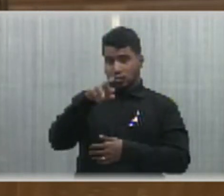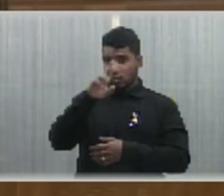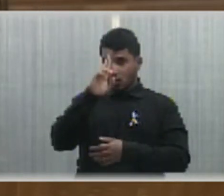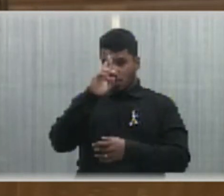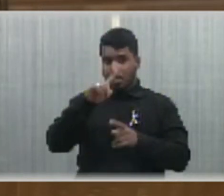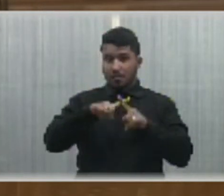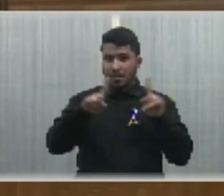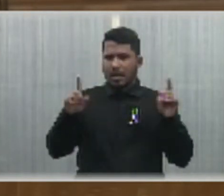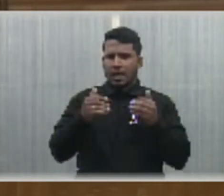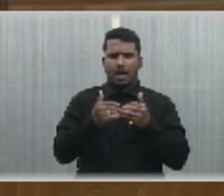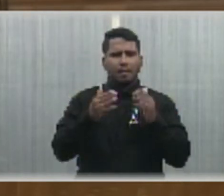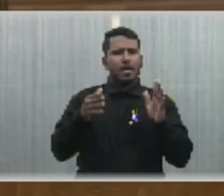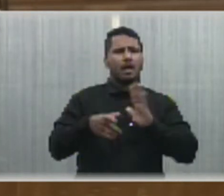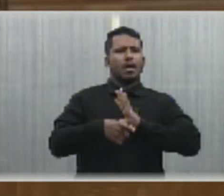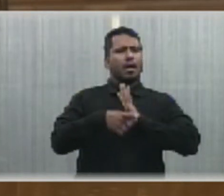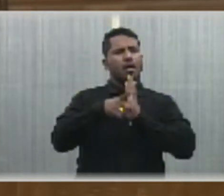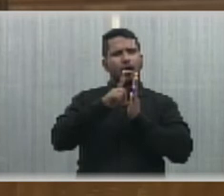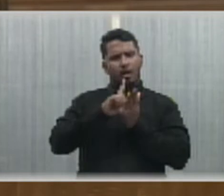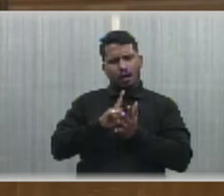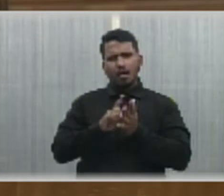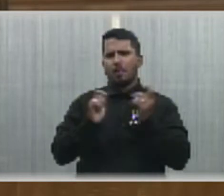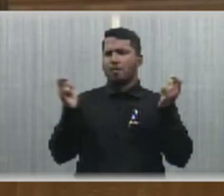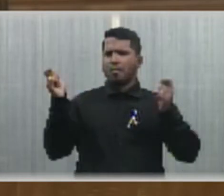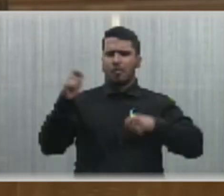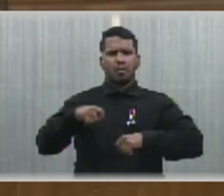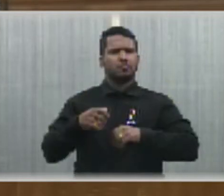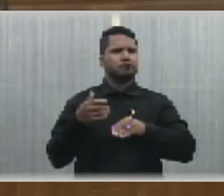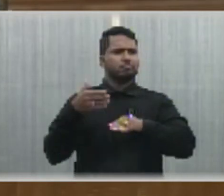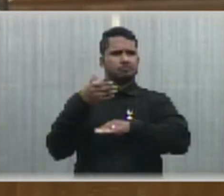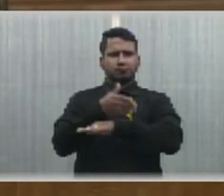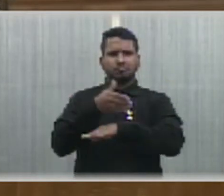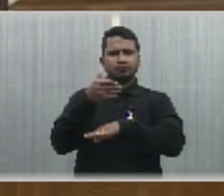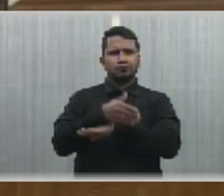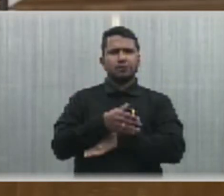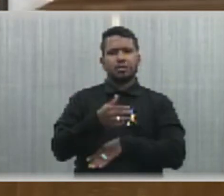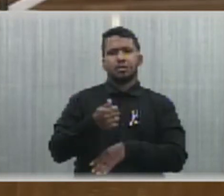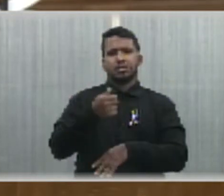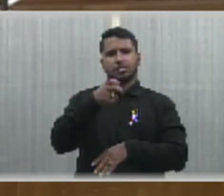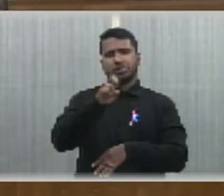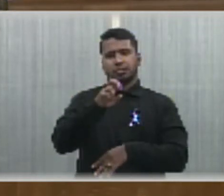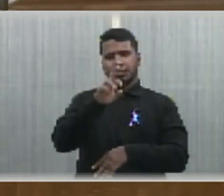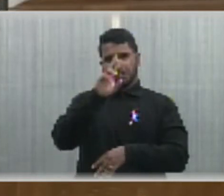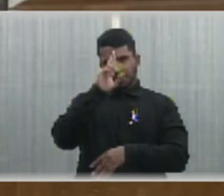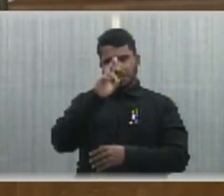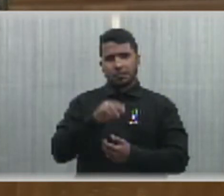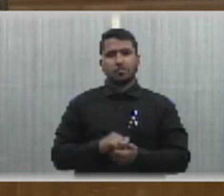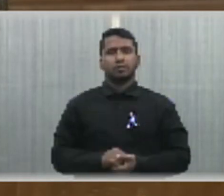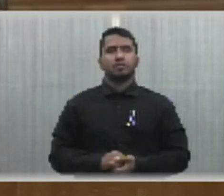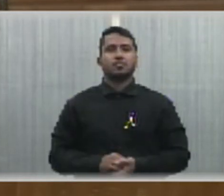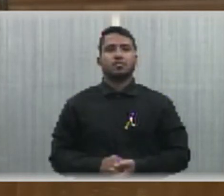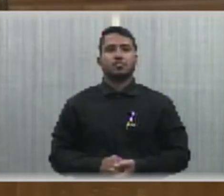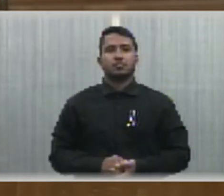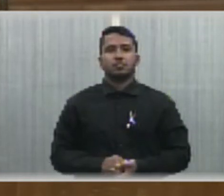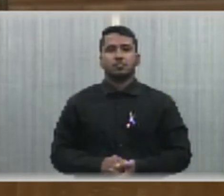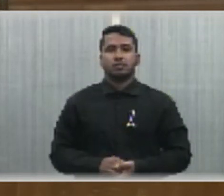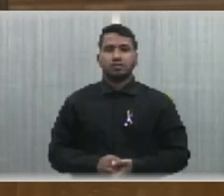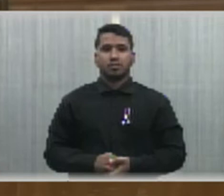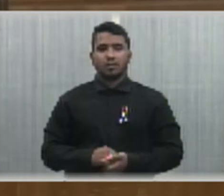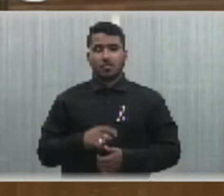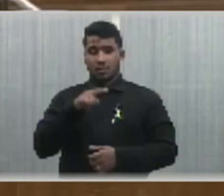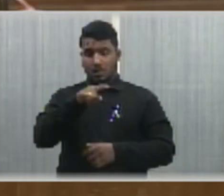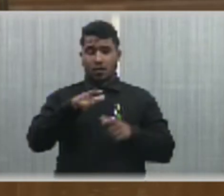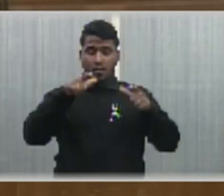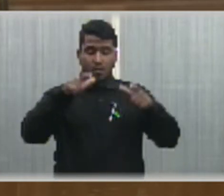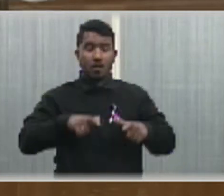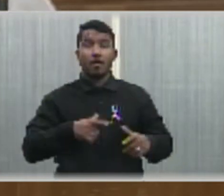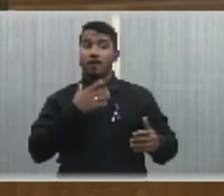portões já estarão acessível ao público a partir das 15 horas, então, ali nessa Arena do Povo, ali em